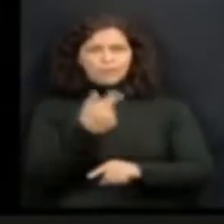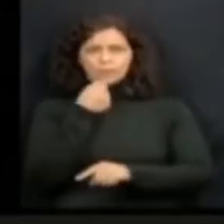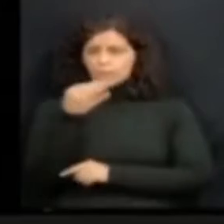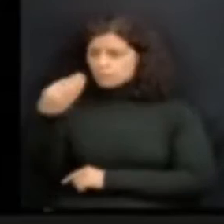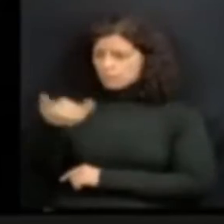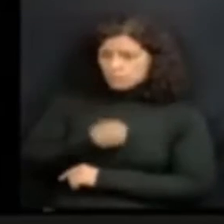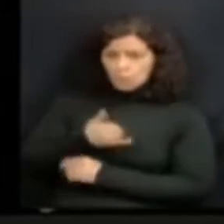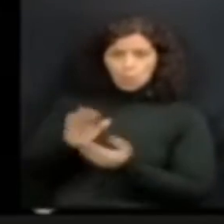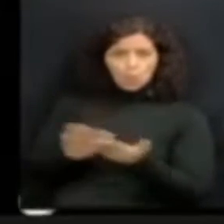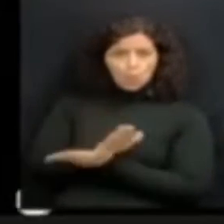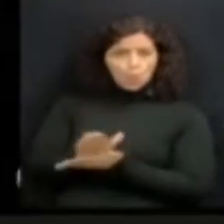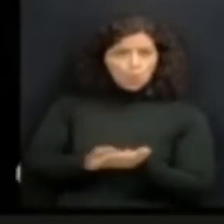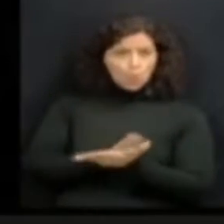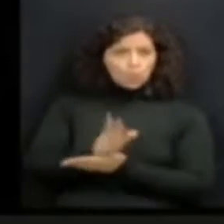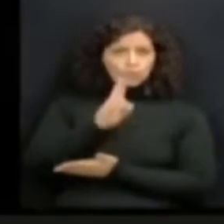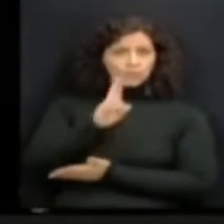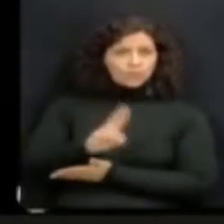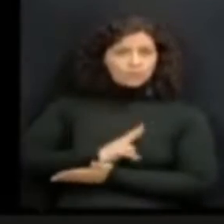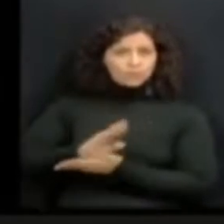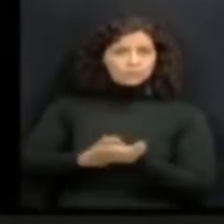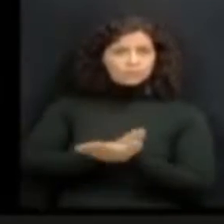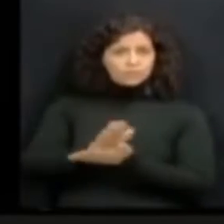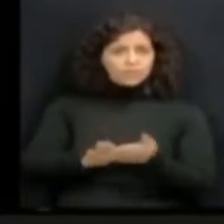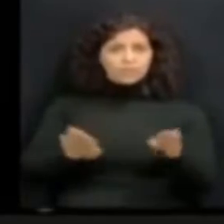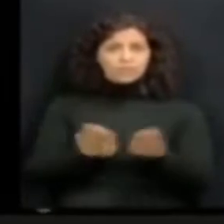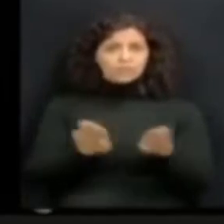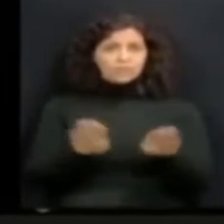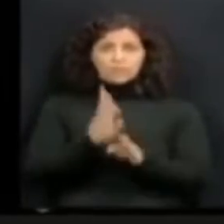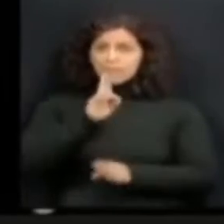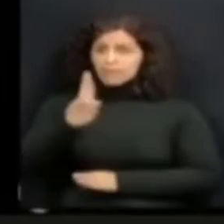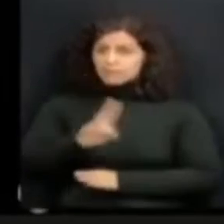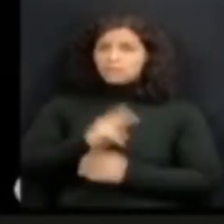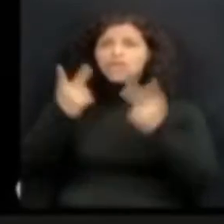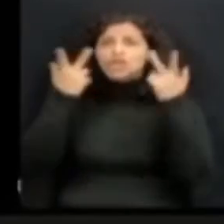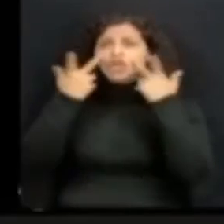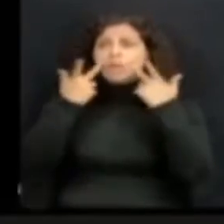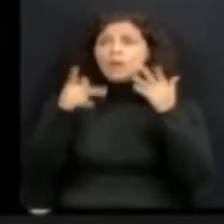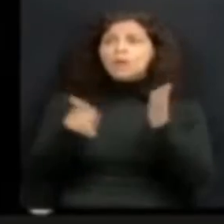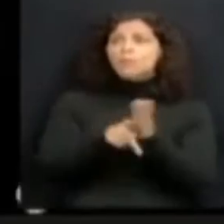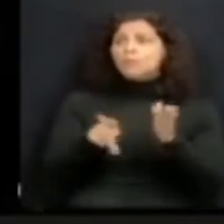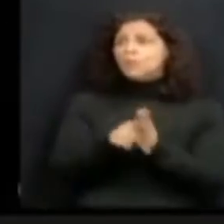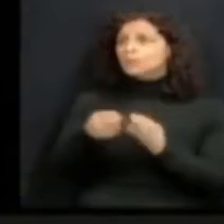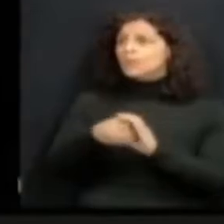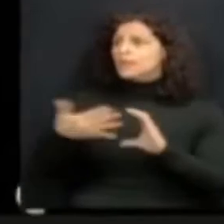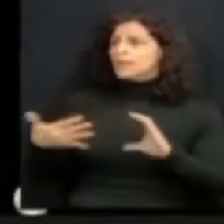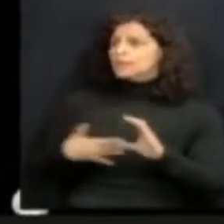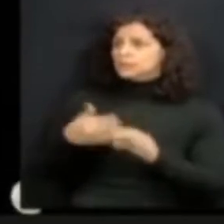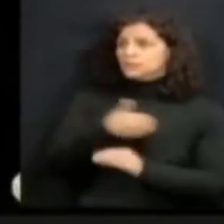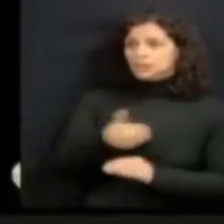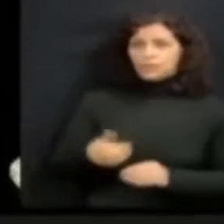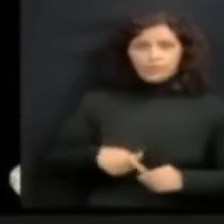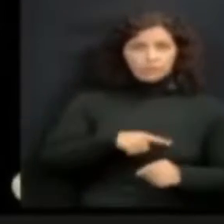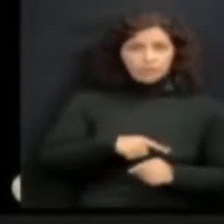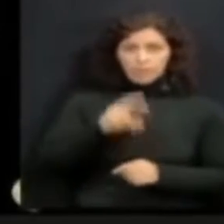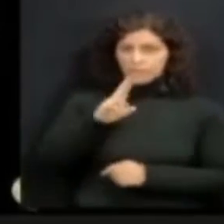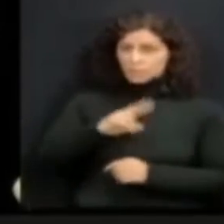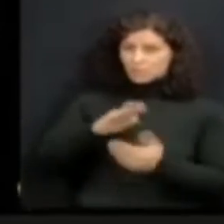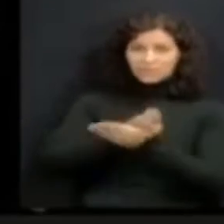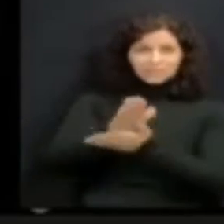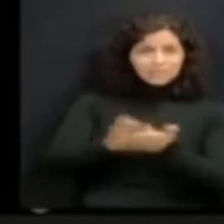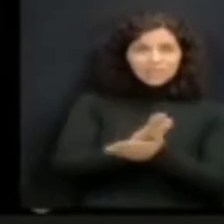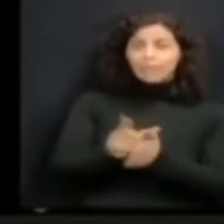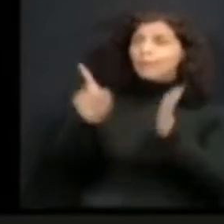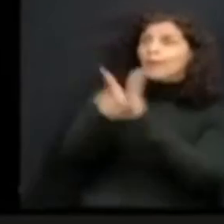até hoje eu não tive resposta. Aliás, não ter resposta é uma característica desse governo. Não responder